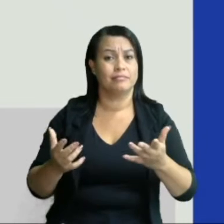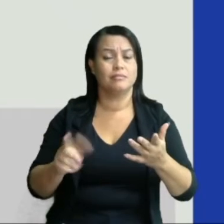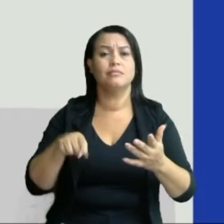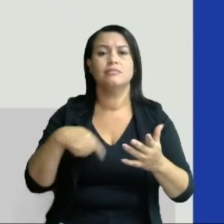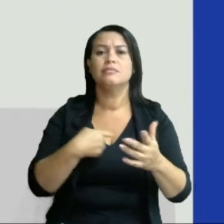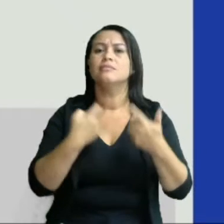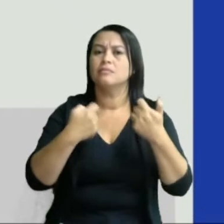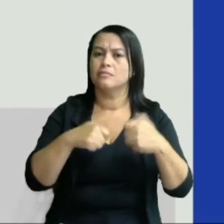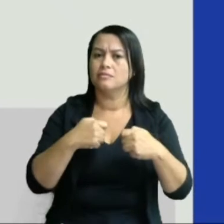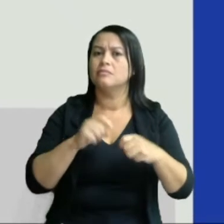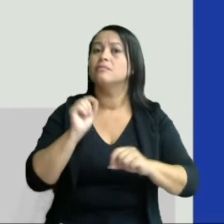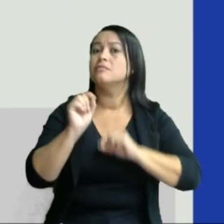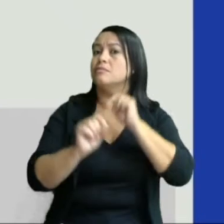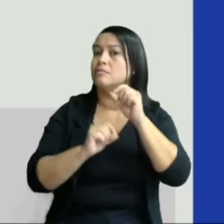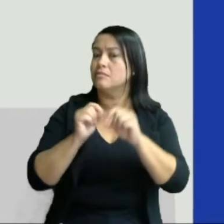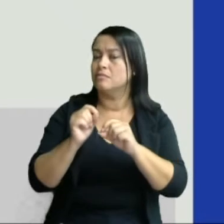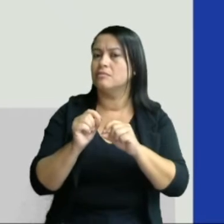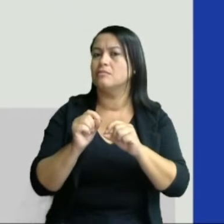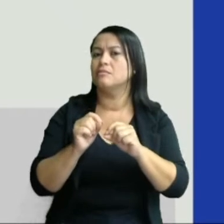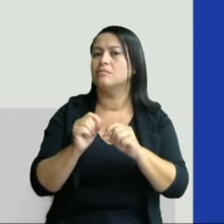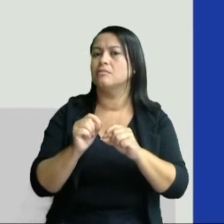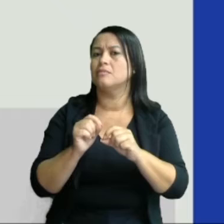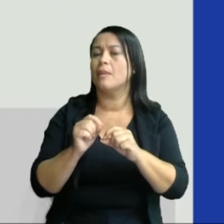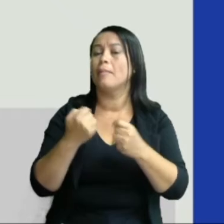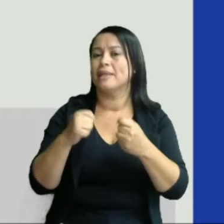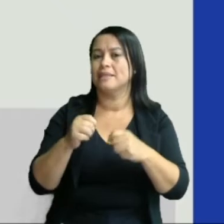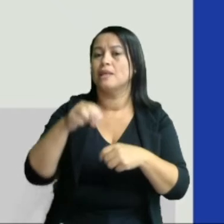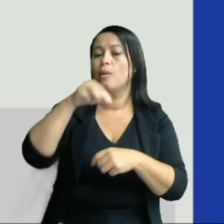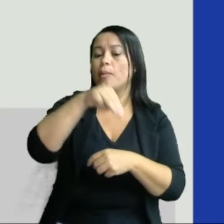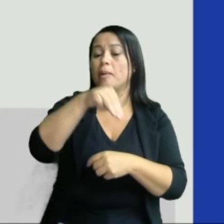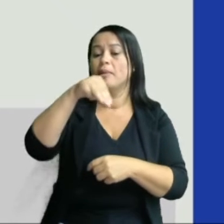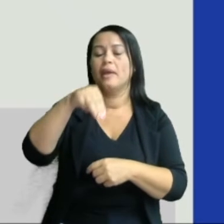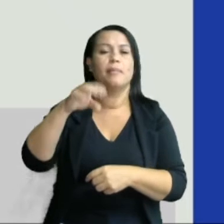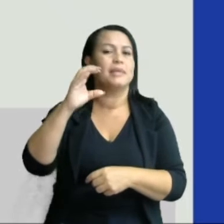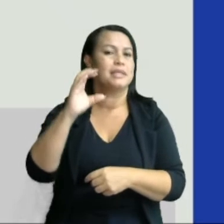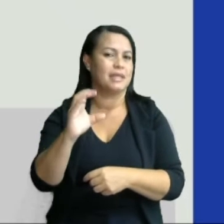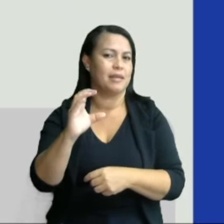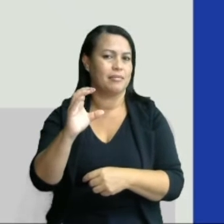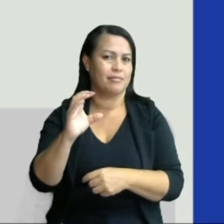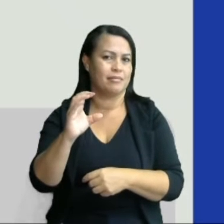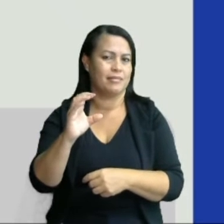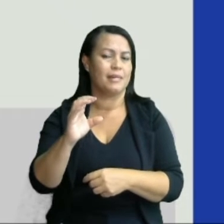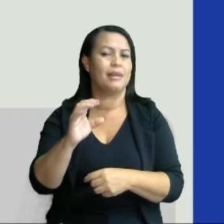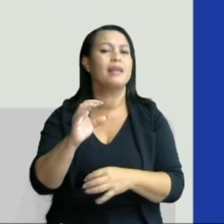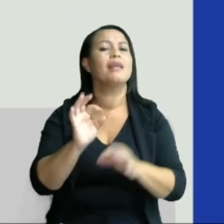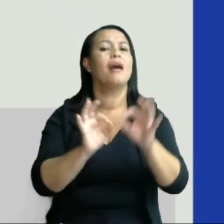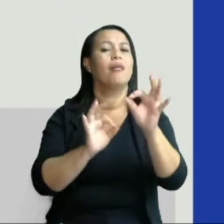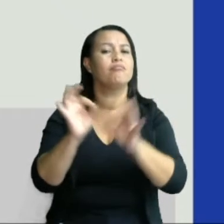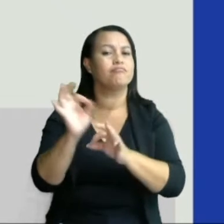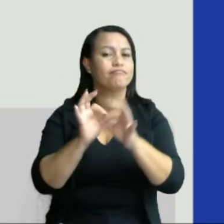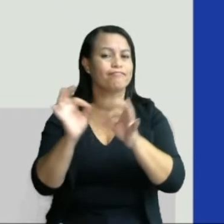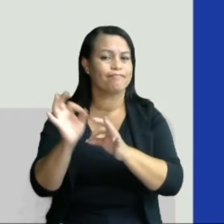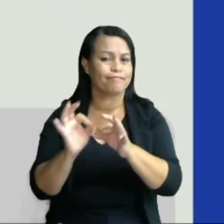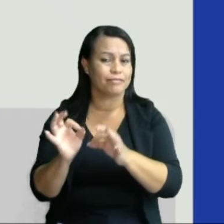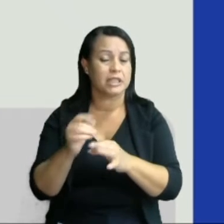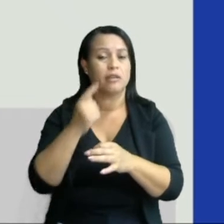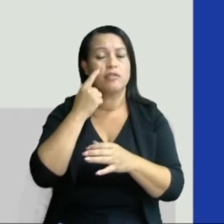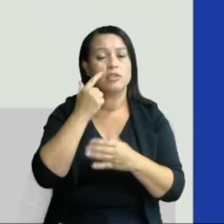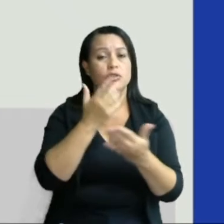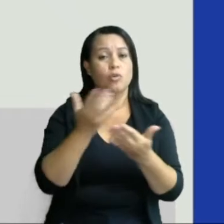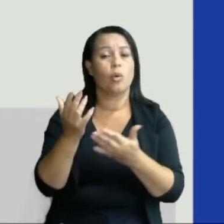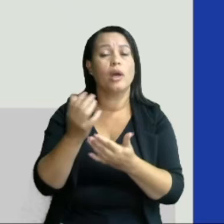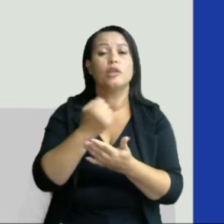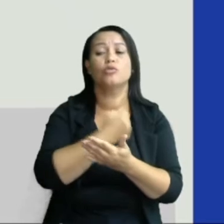A gente tem que fazer o MMC, que é o mínimo múltiplo comum